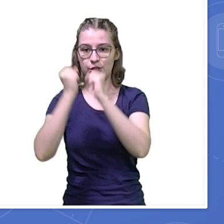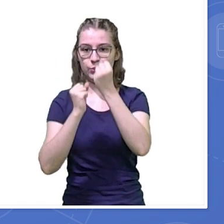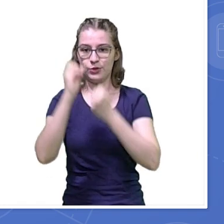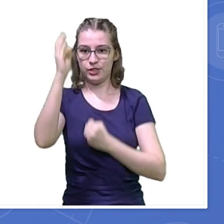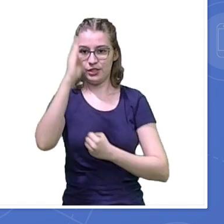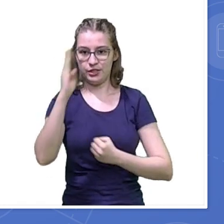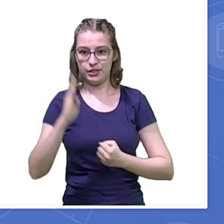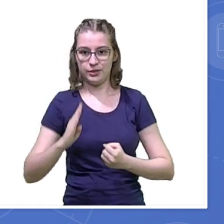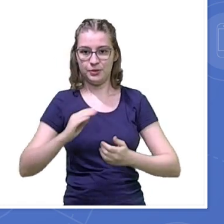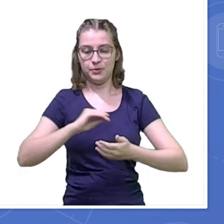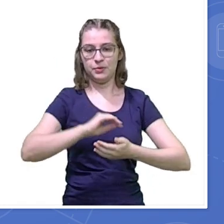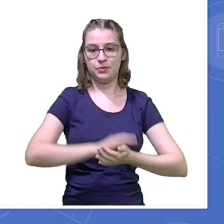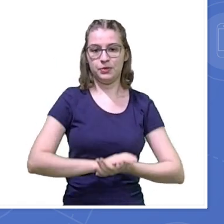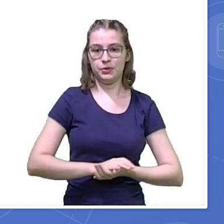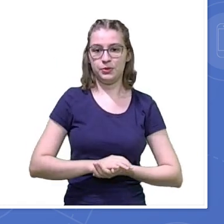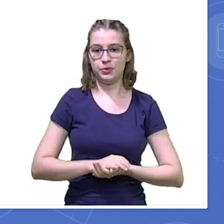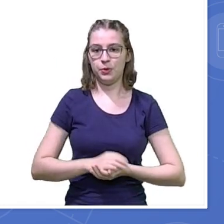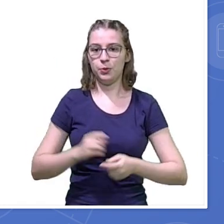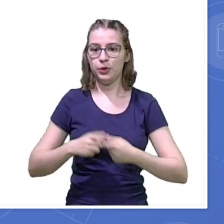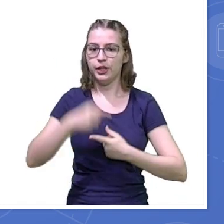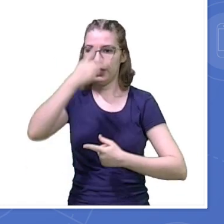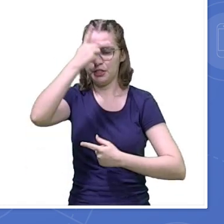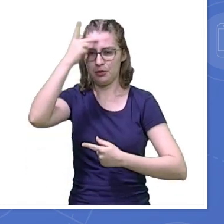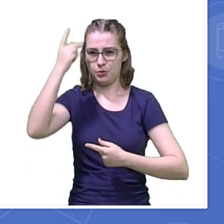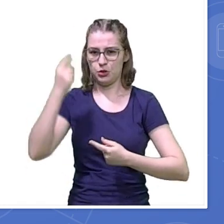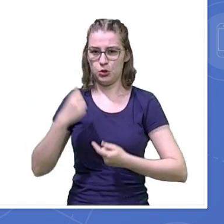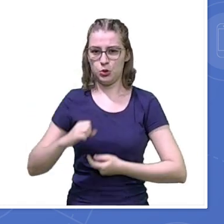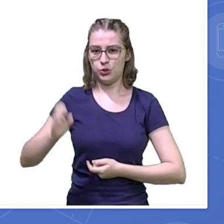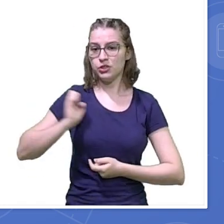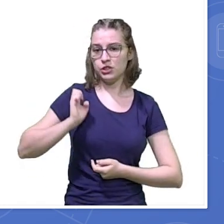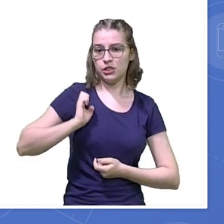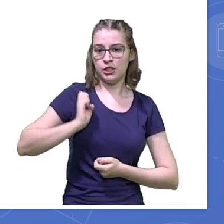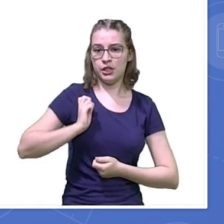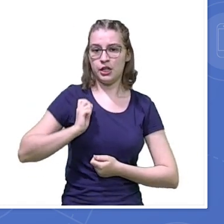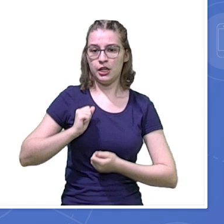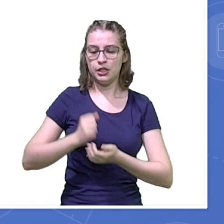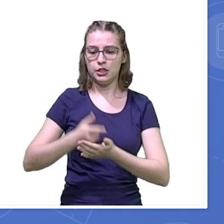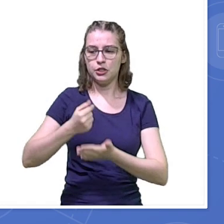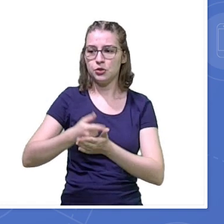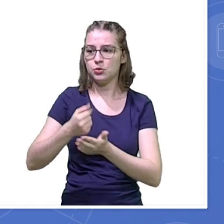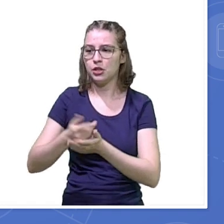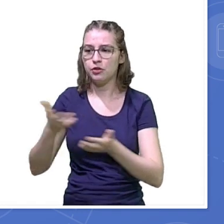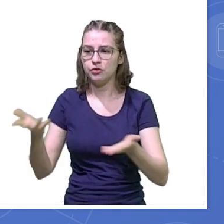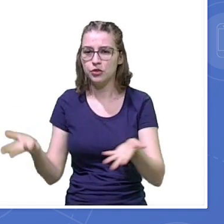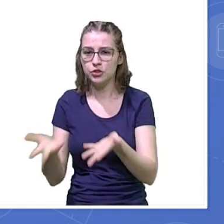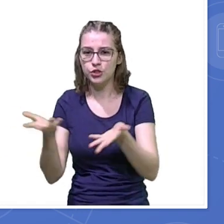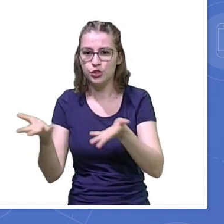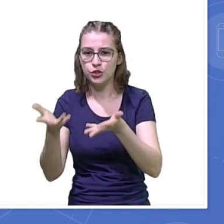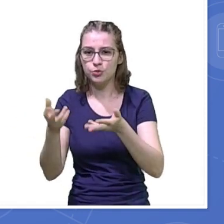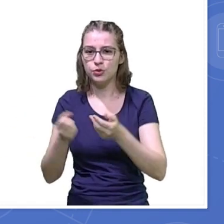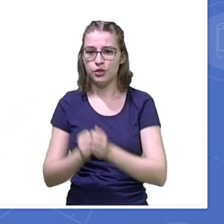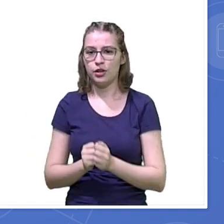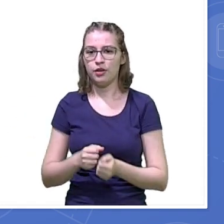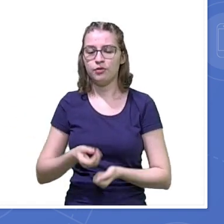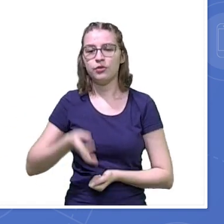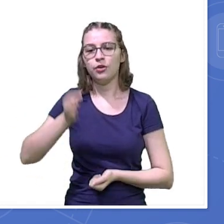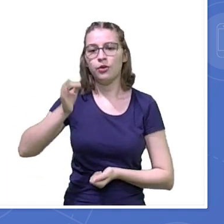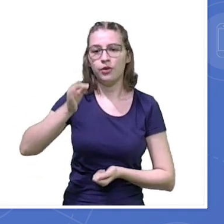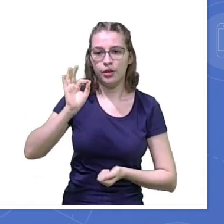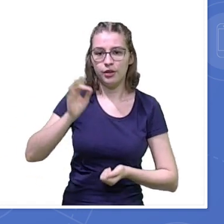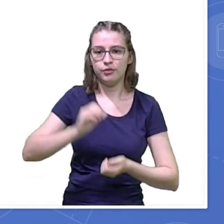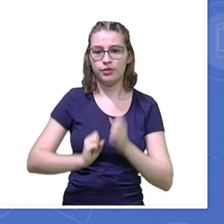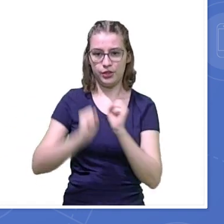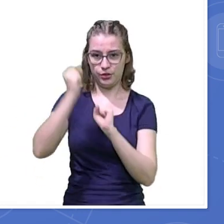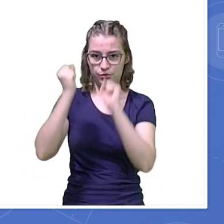Porque exatamente os barões do café acabaram usando suas influências para produzir mercadoria industrial. Dito